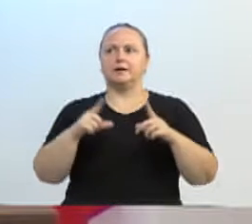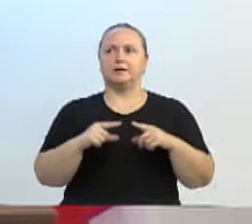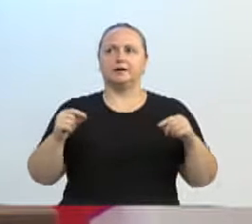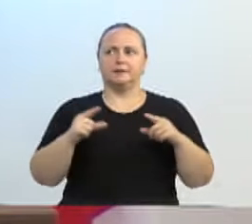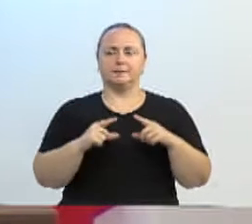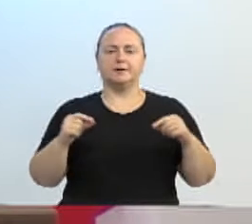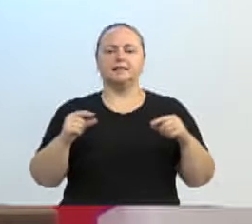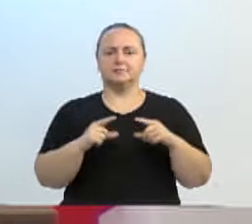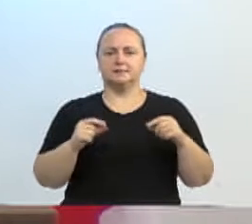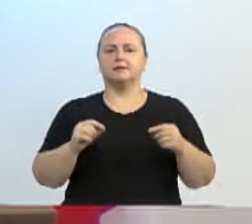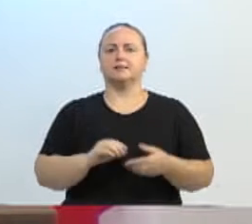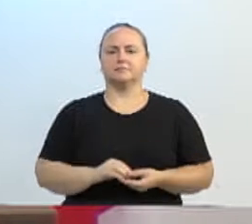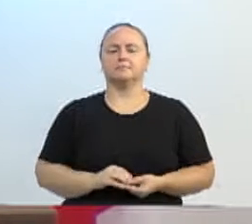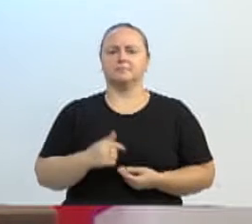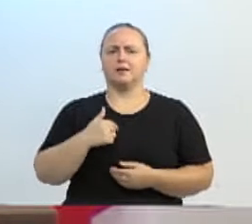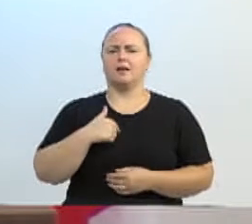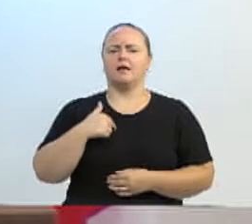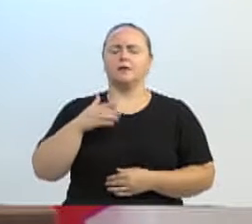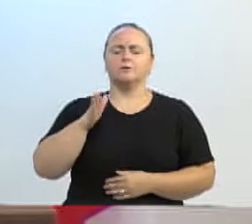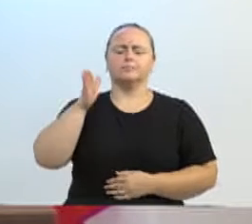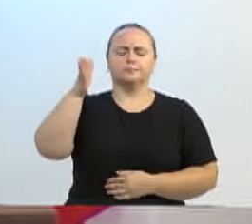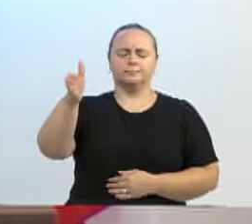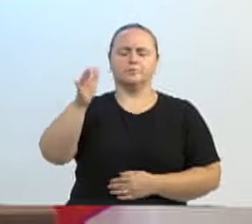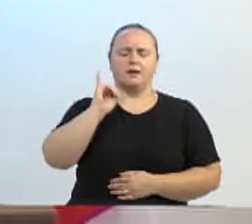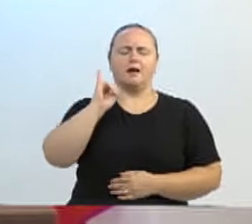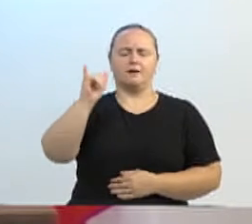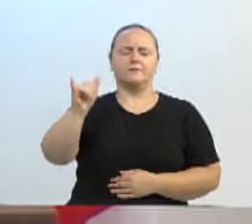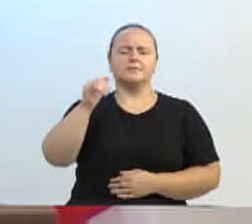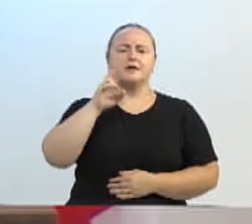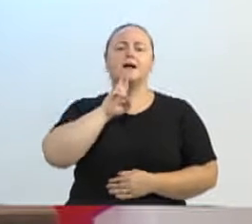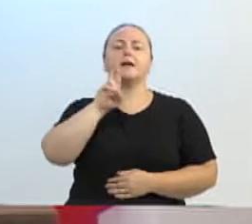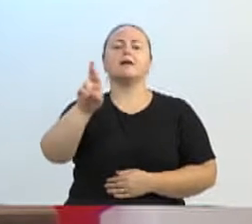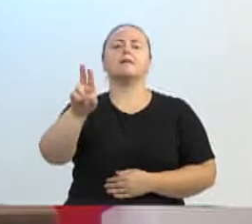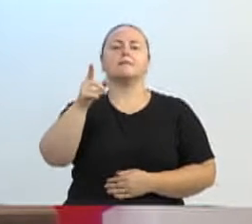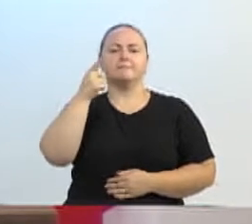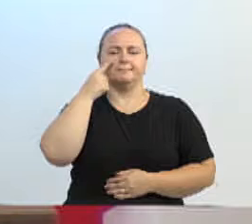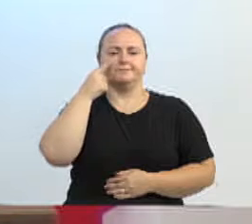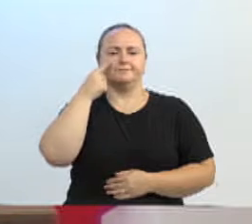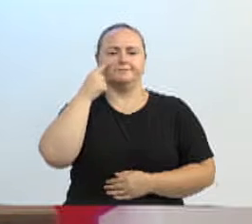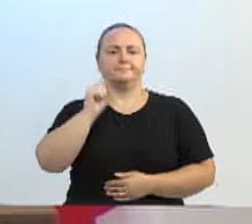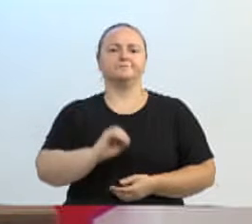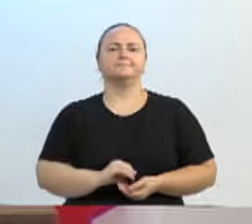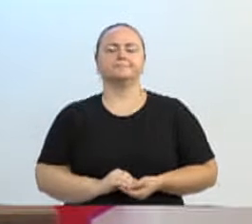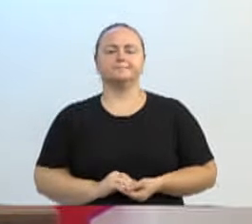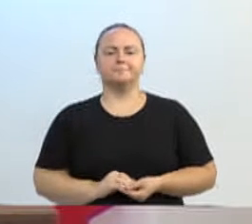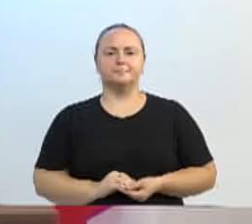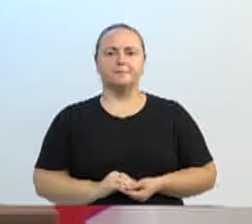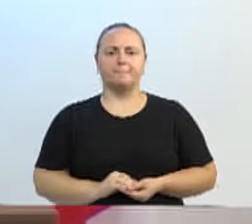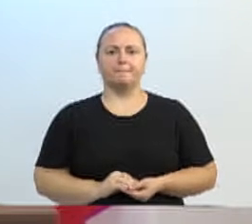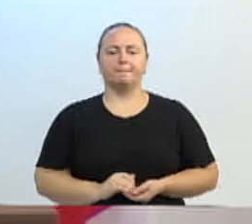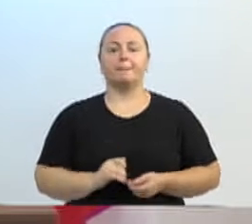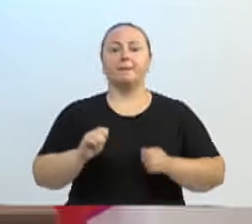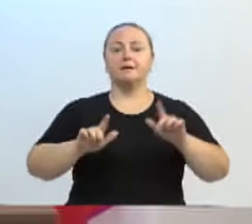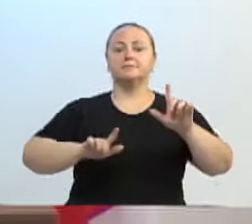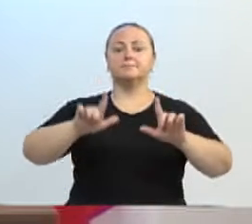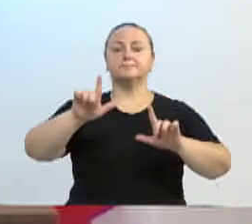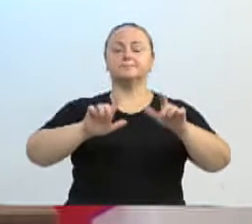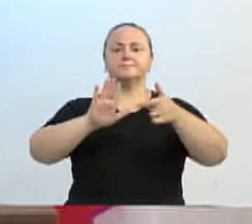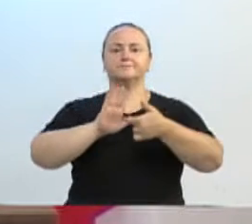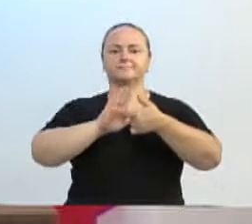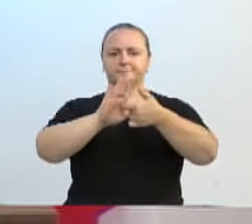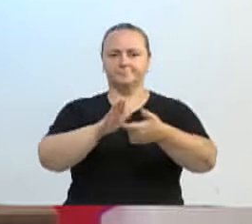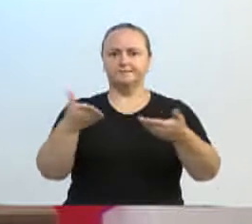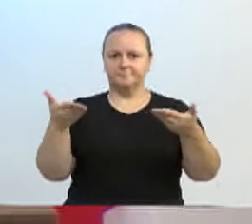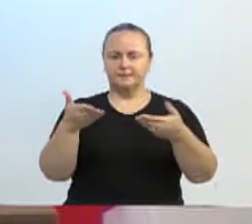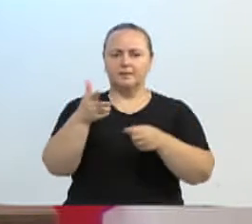para ele lá em Joinville à altura. Seguindo, primeira matéria hoje, TVL, por gentileza, um vídeo